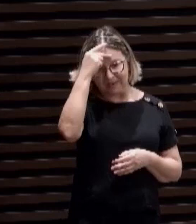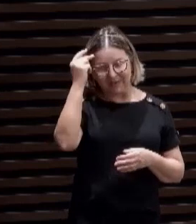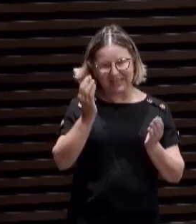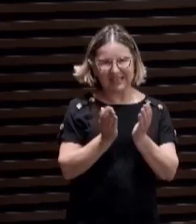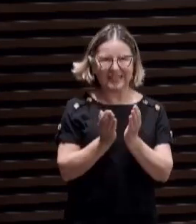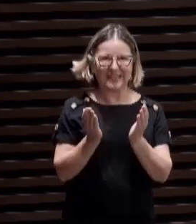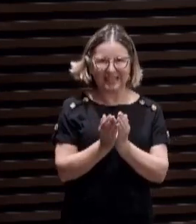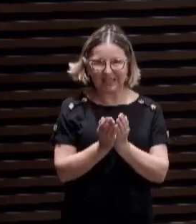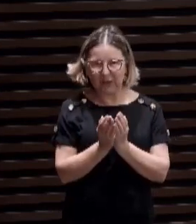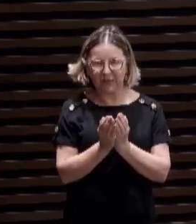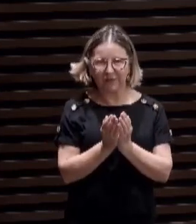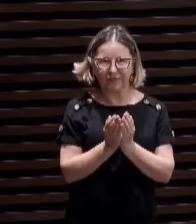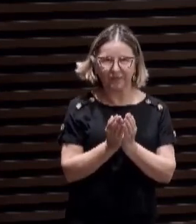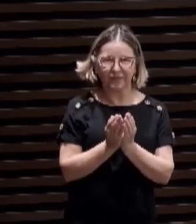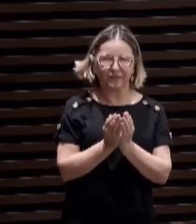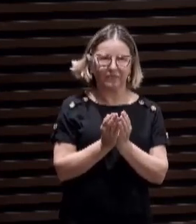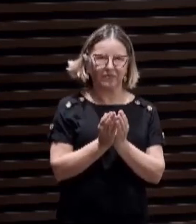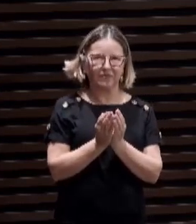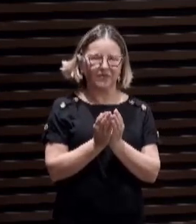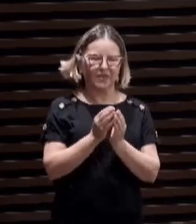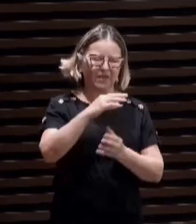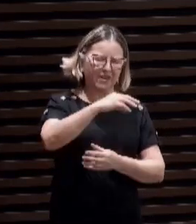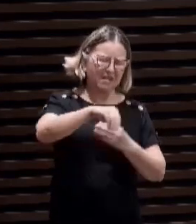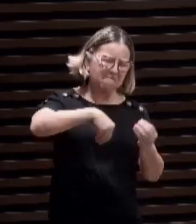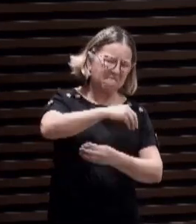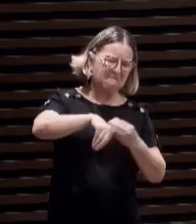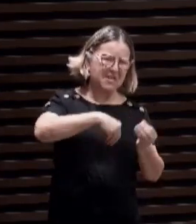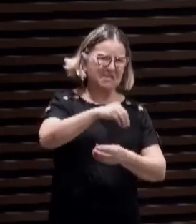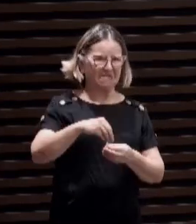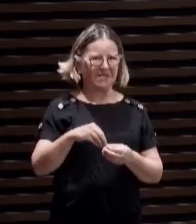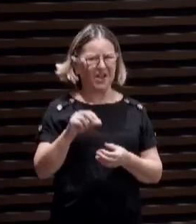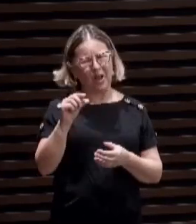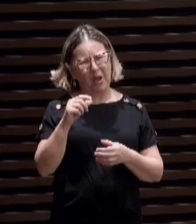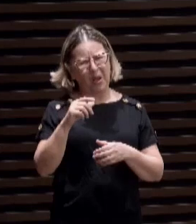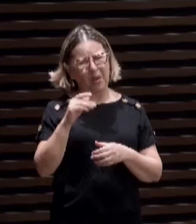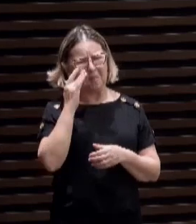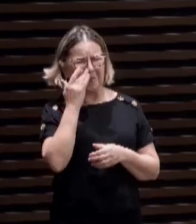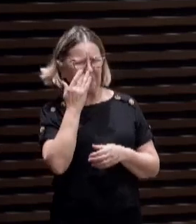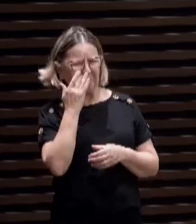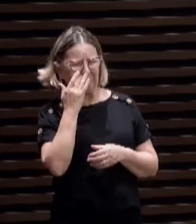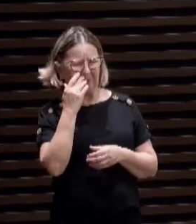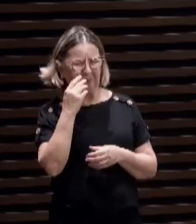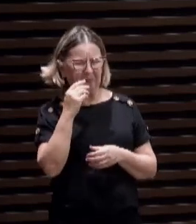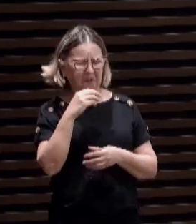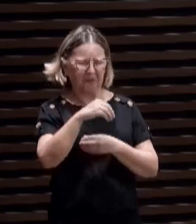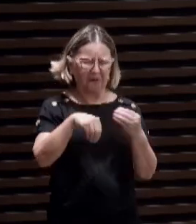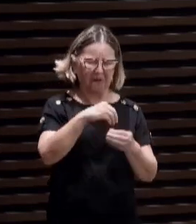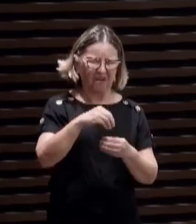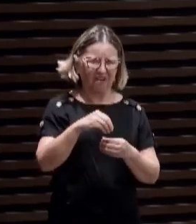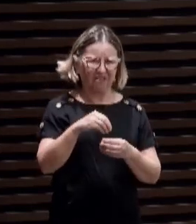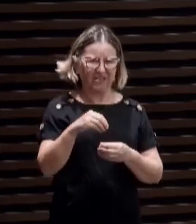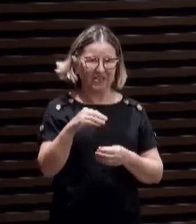fazer essas misturas, um pouco de ouro, um pouco de feno, são essas